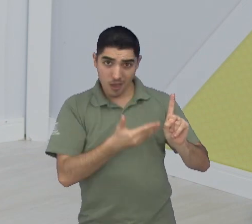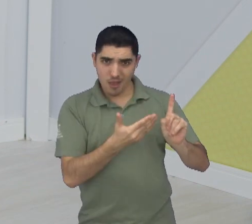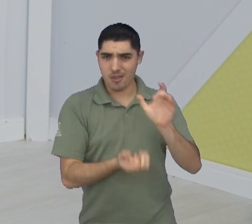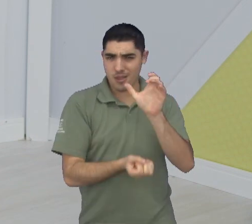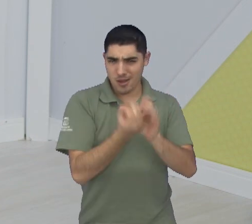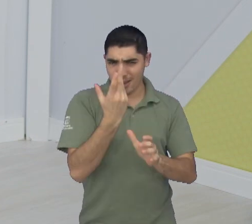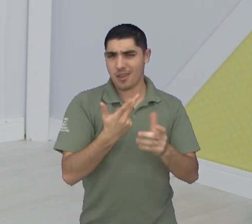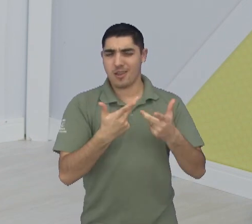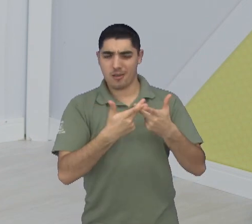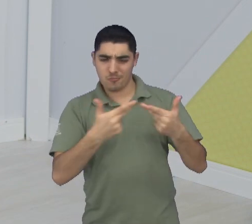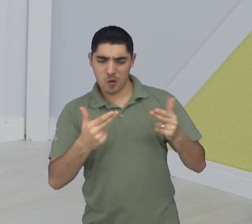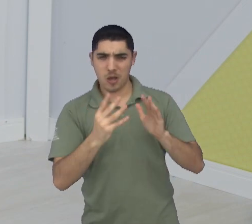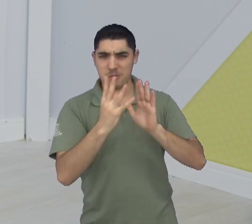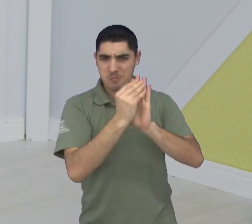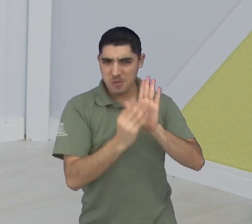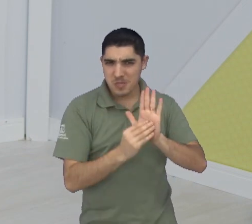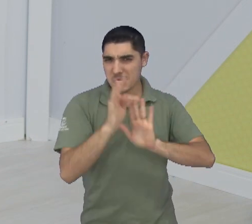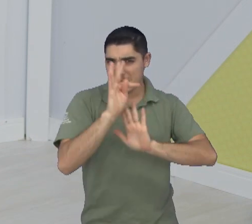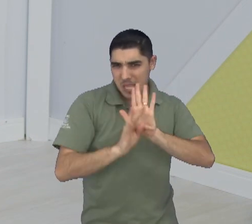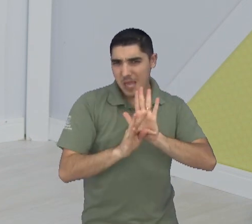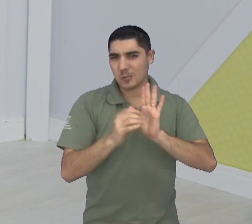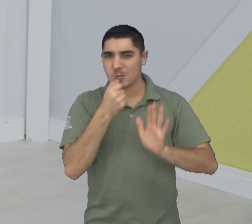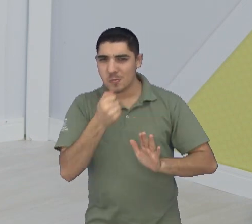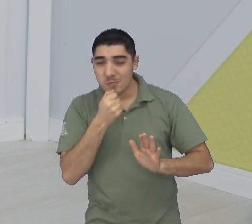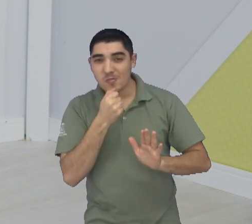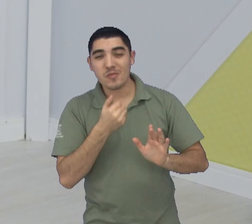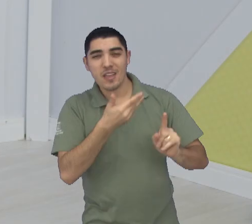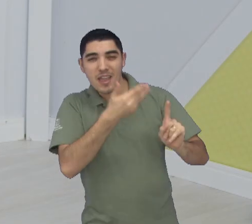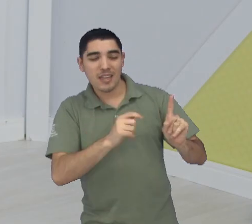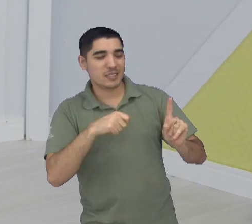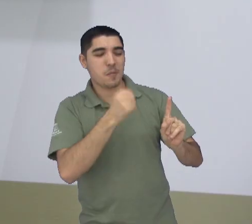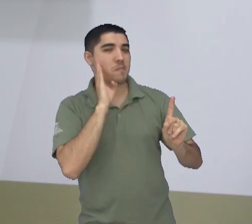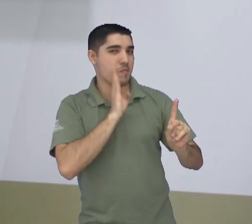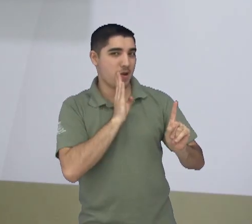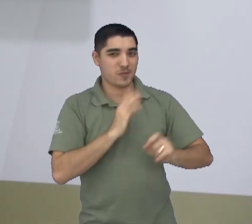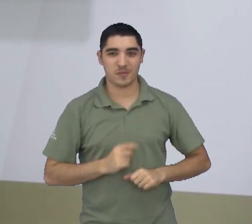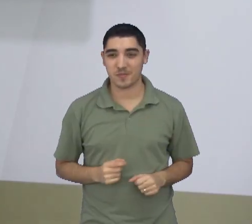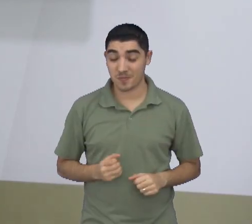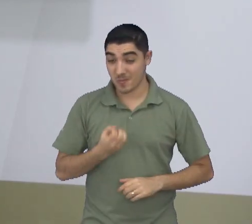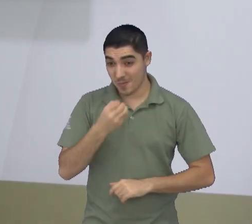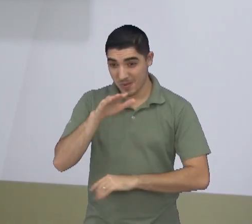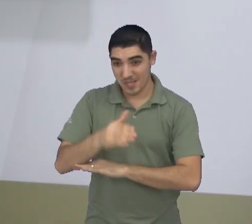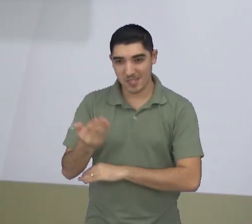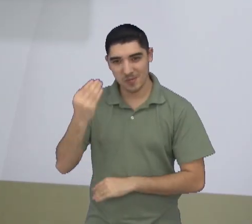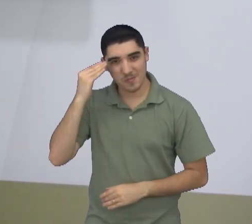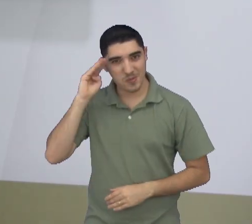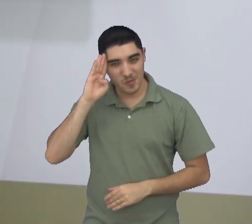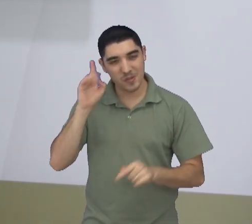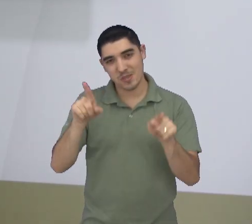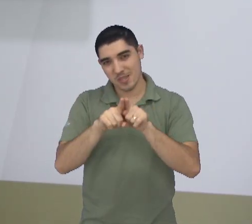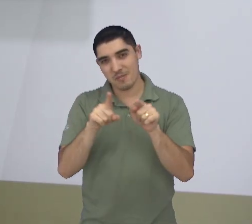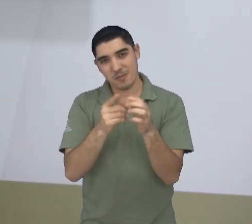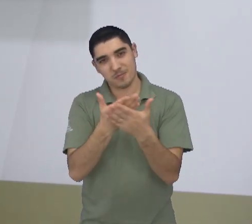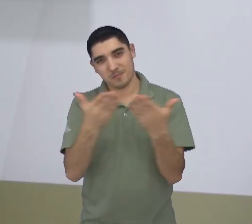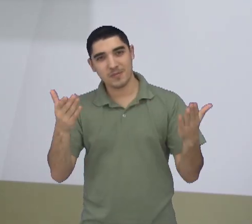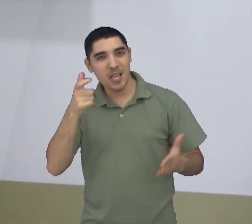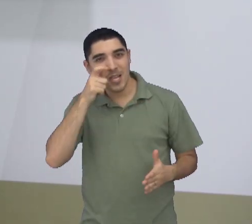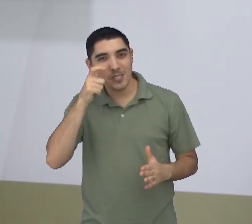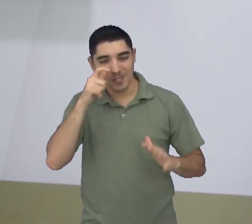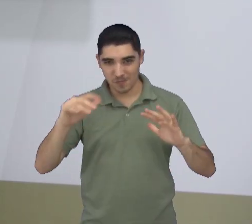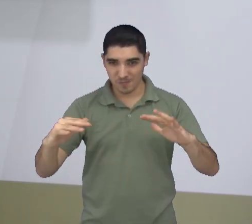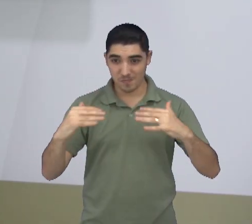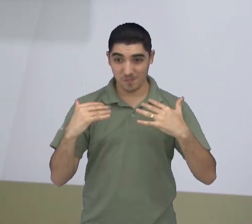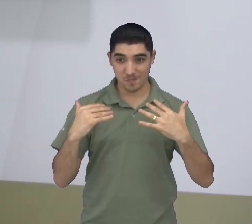que é adepto à alvorada voraz, o nosso querido Paulo Ricardo. Boa tarde, Paulo. Boa tarde, Bruno. Boa tarde a todos que nos acompanham